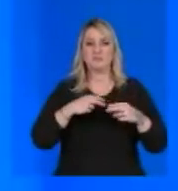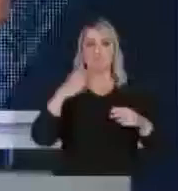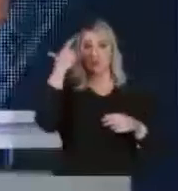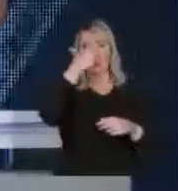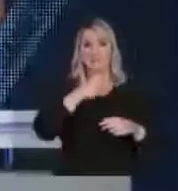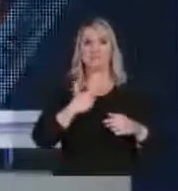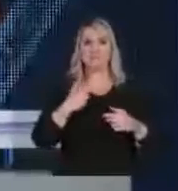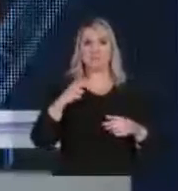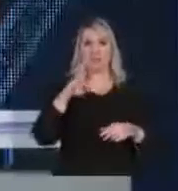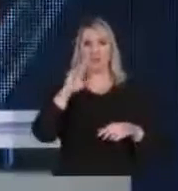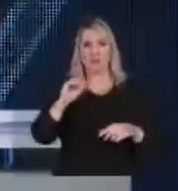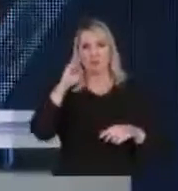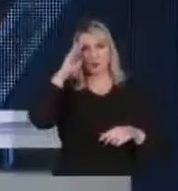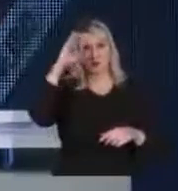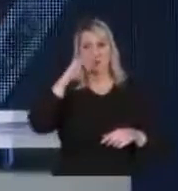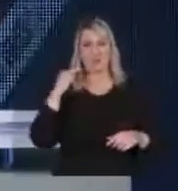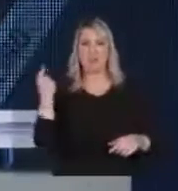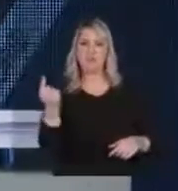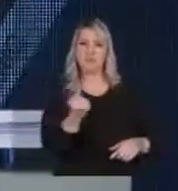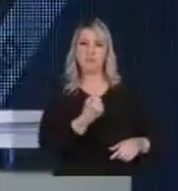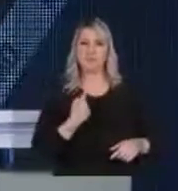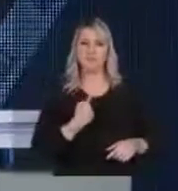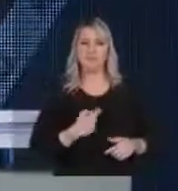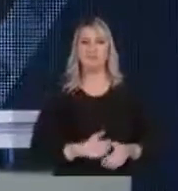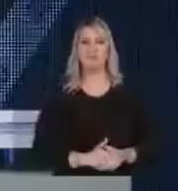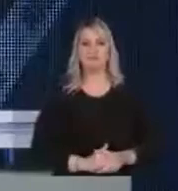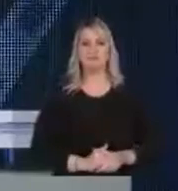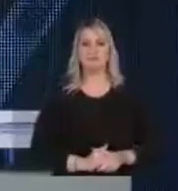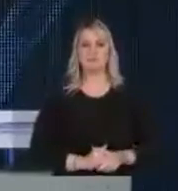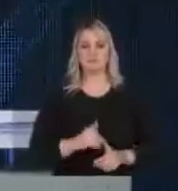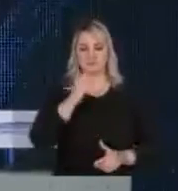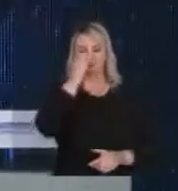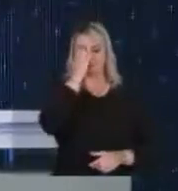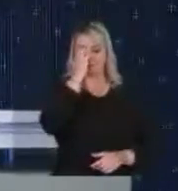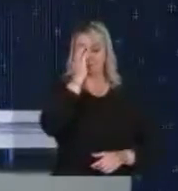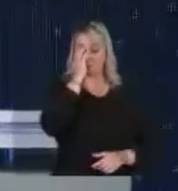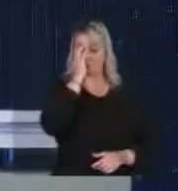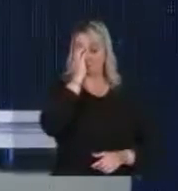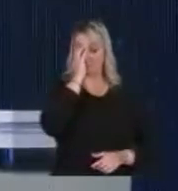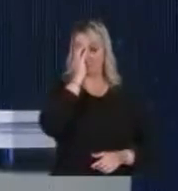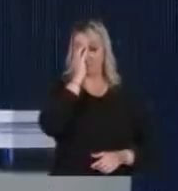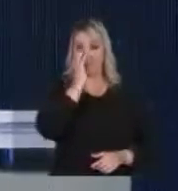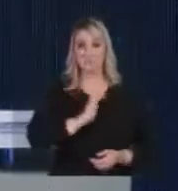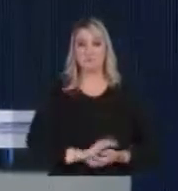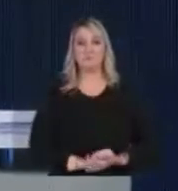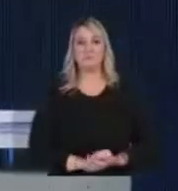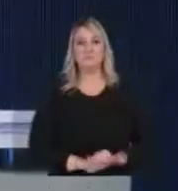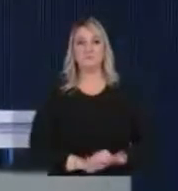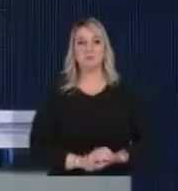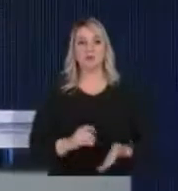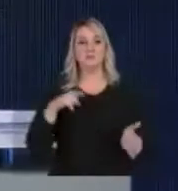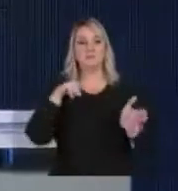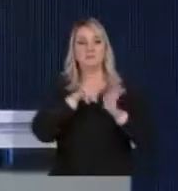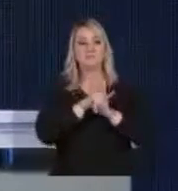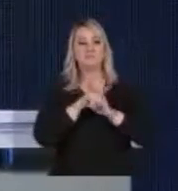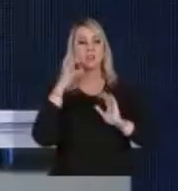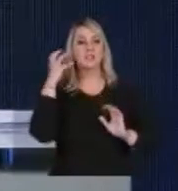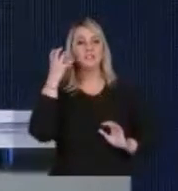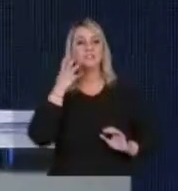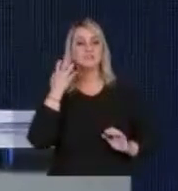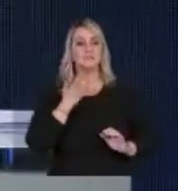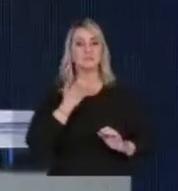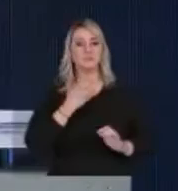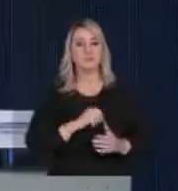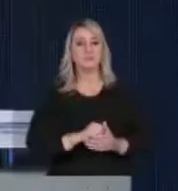nós agora o candidato carlos osório fará a sua pergunta para a candidata jandira ferrari é